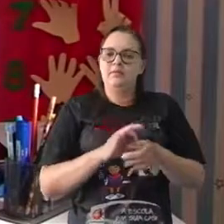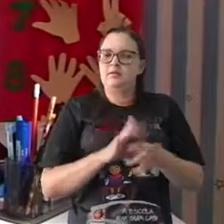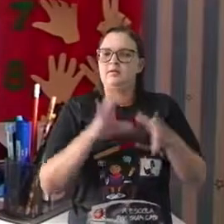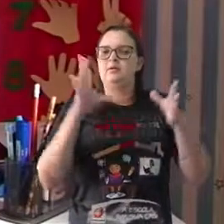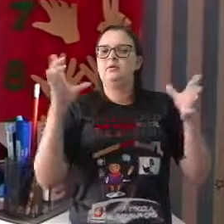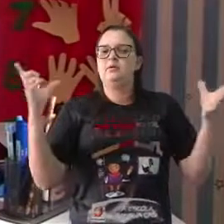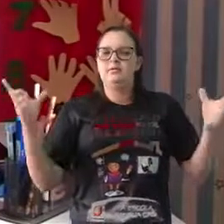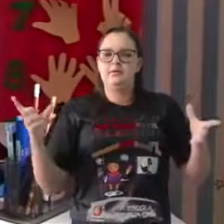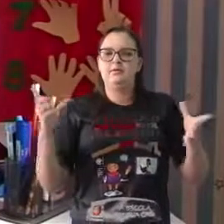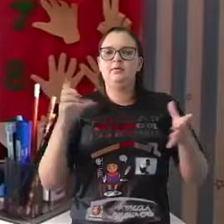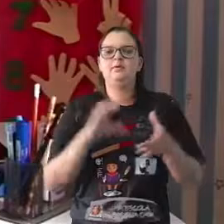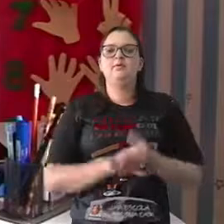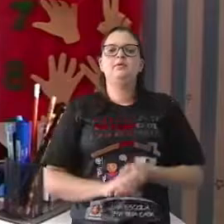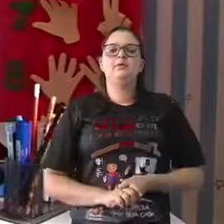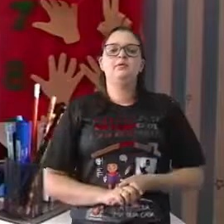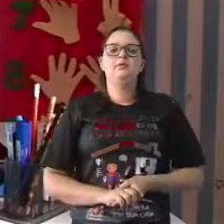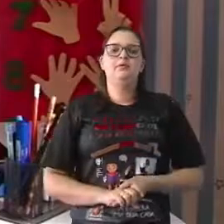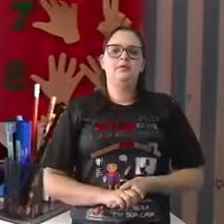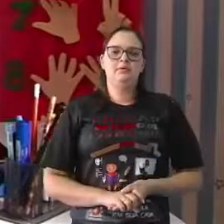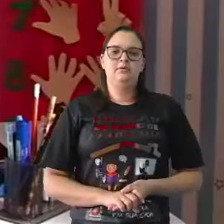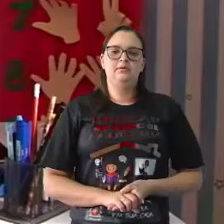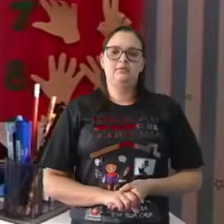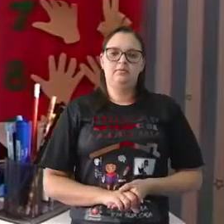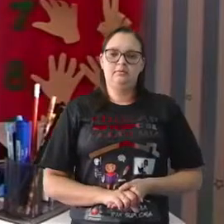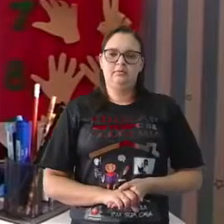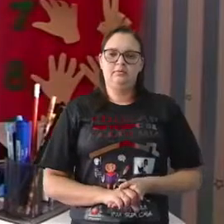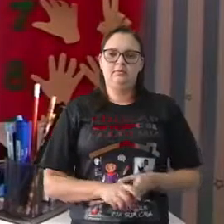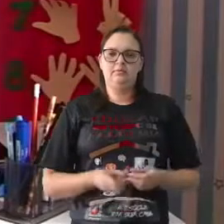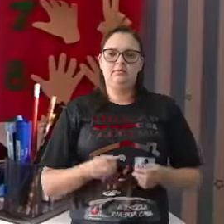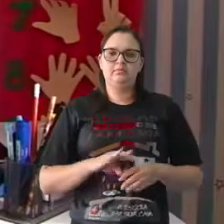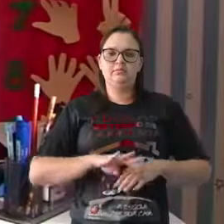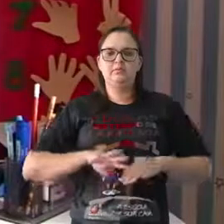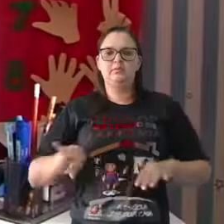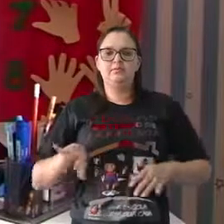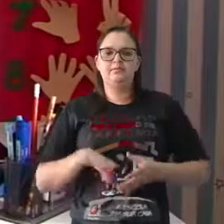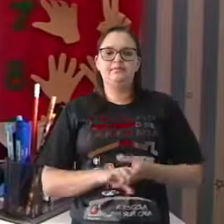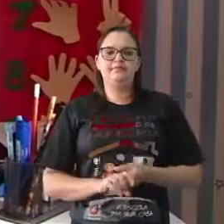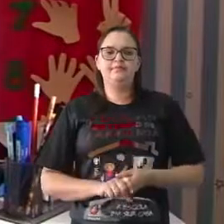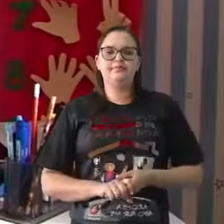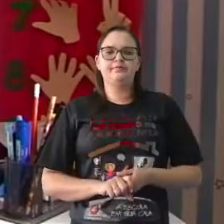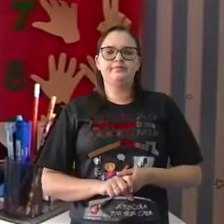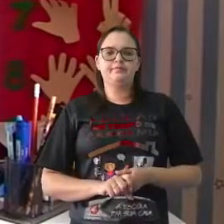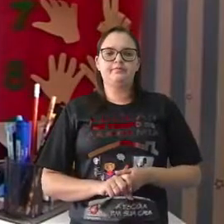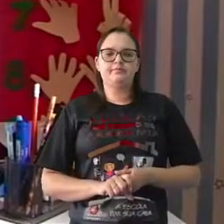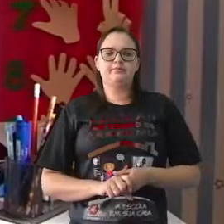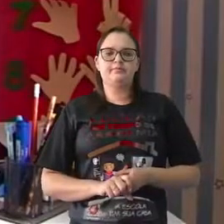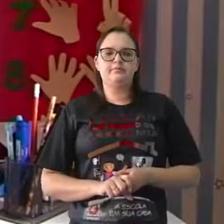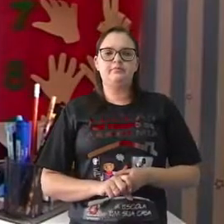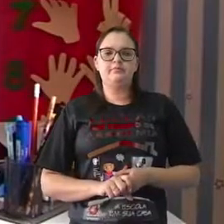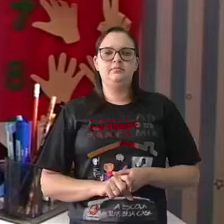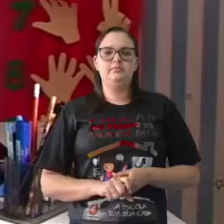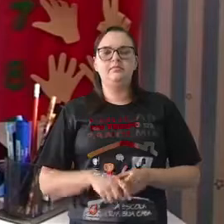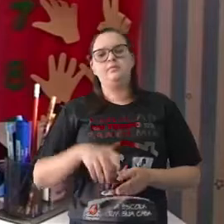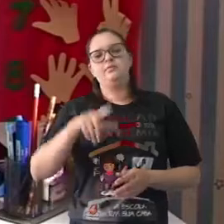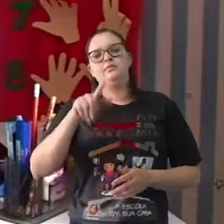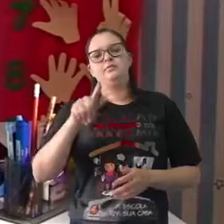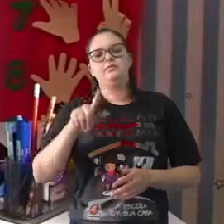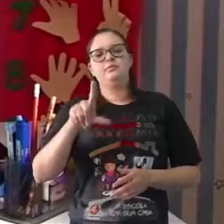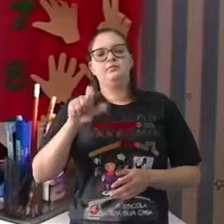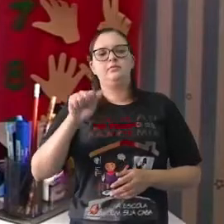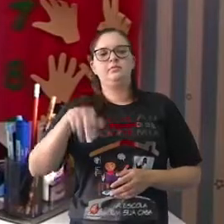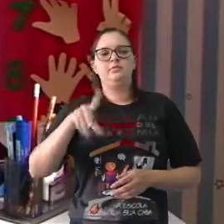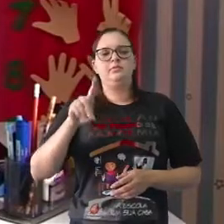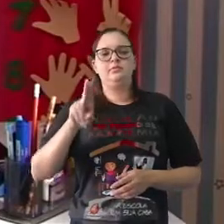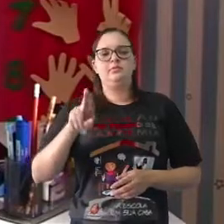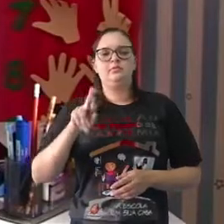substâncias, hormônios ou qualquer outra substância para fora do corpo. Glândulas endócrinas liberam para dentro da corrente sanguínea, que